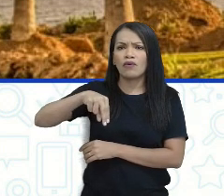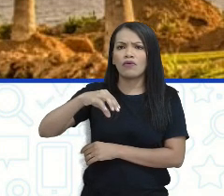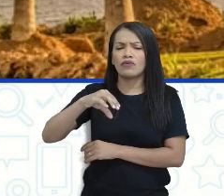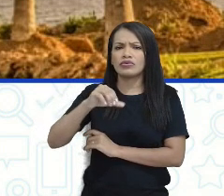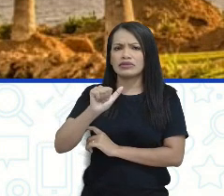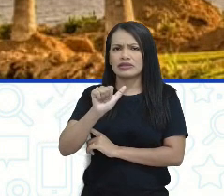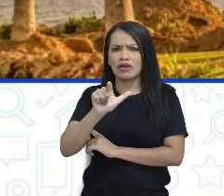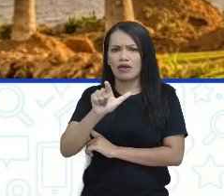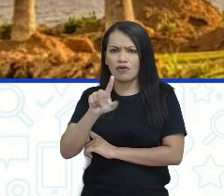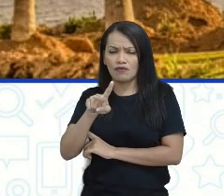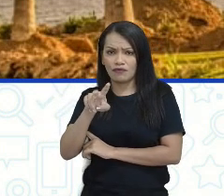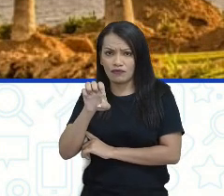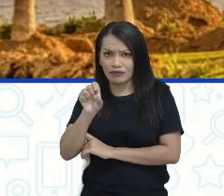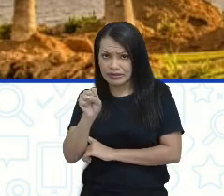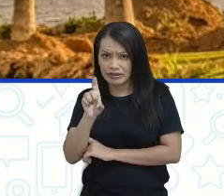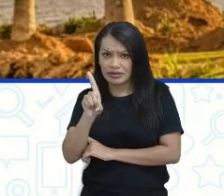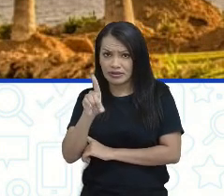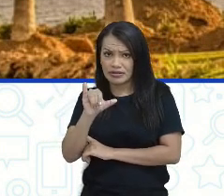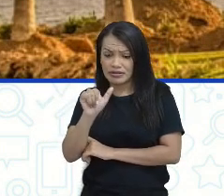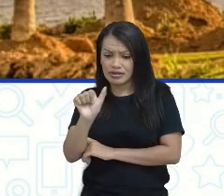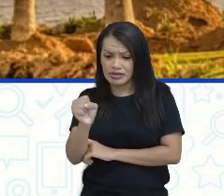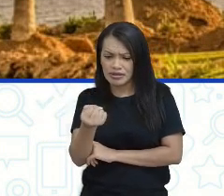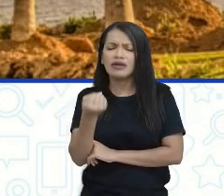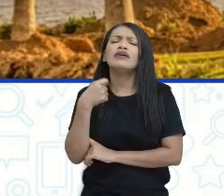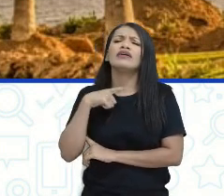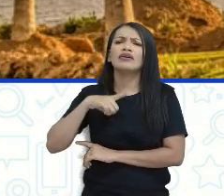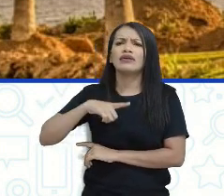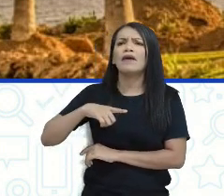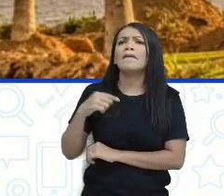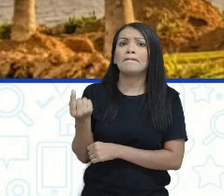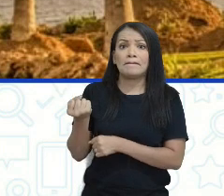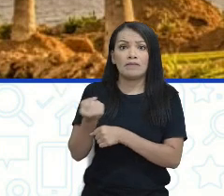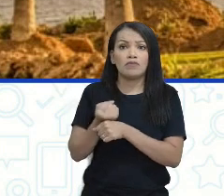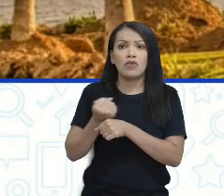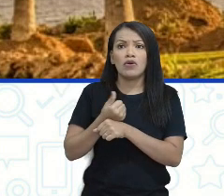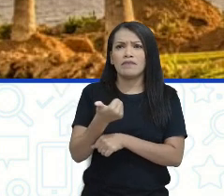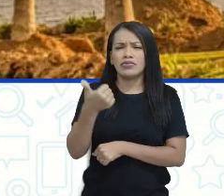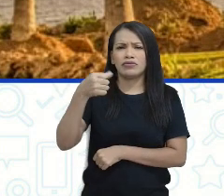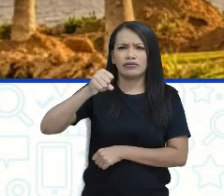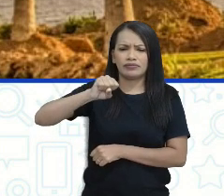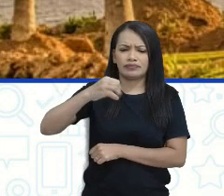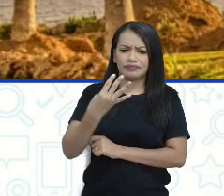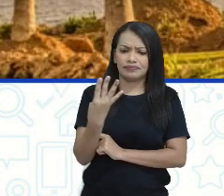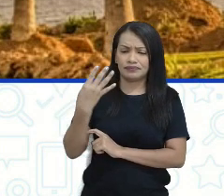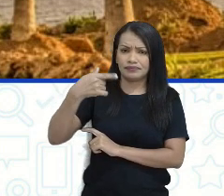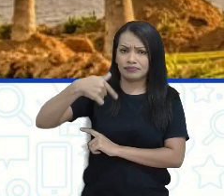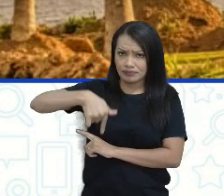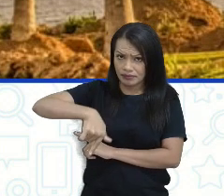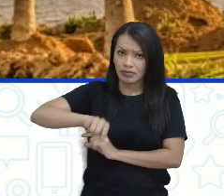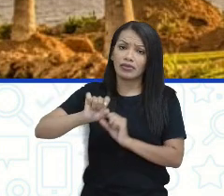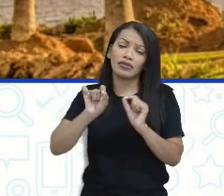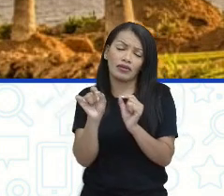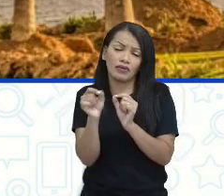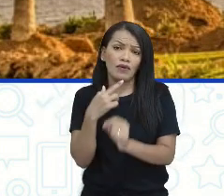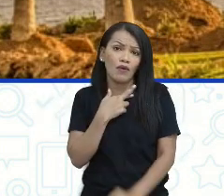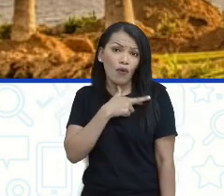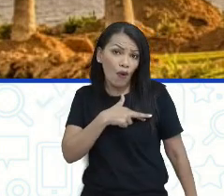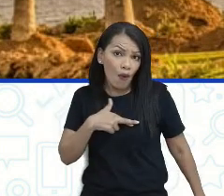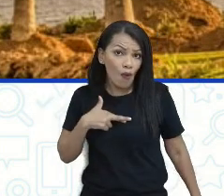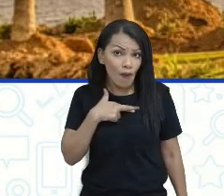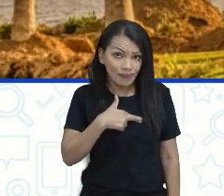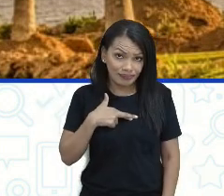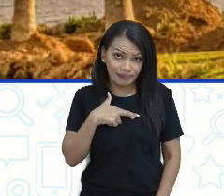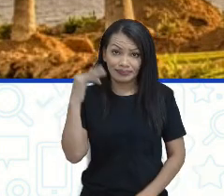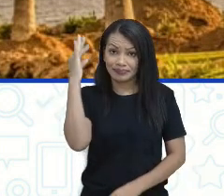de 1847. E digo que eu acho que é um dos poemas mais famosos do romantismo brasileiro, tá? Então